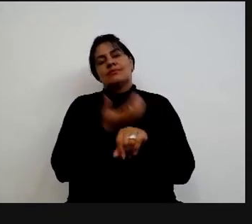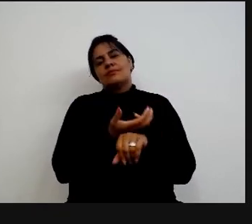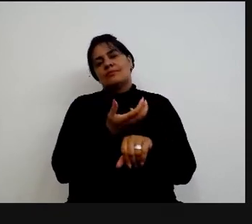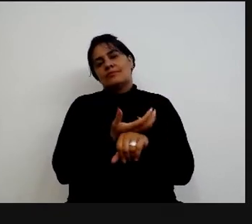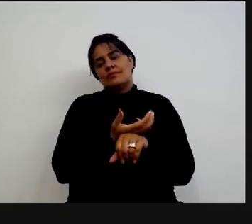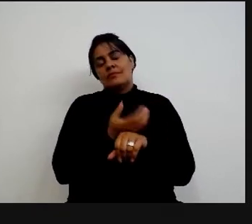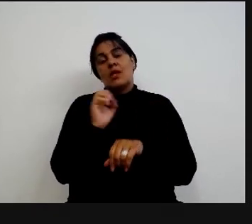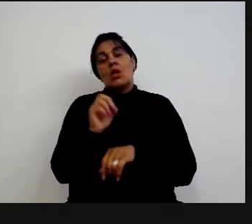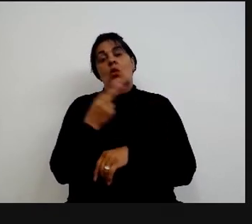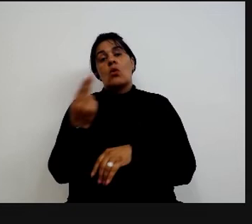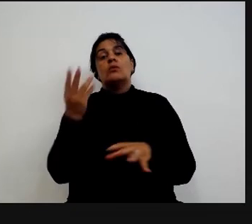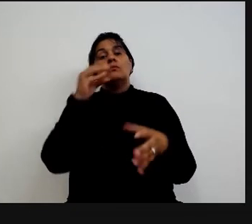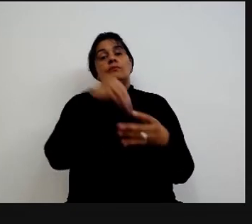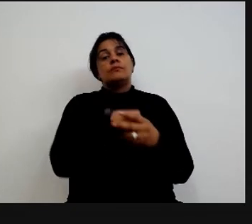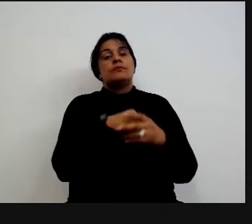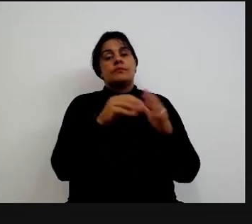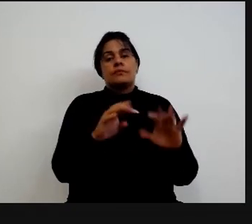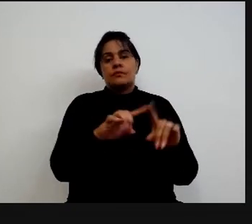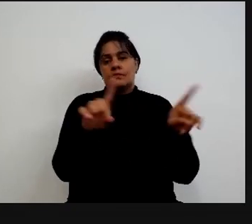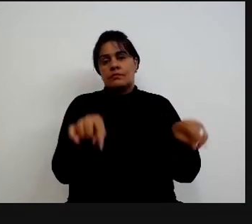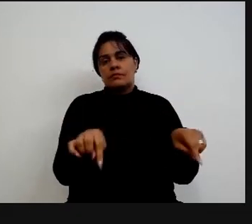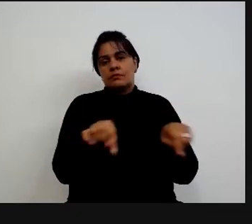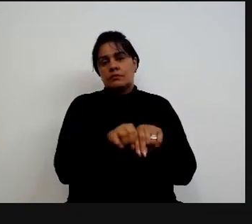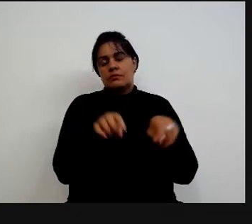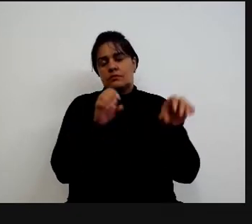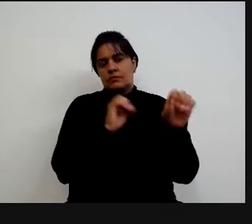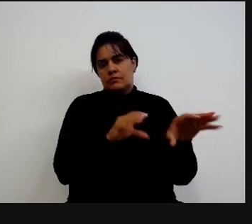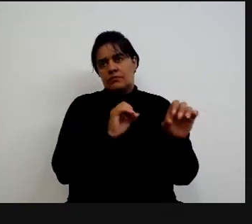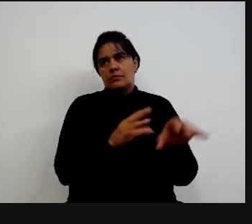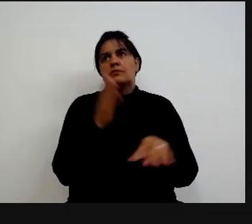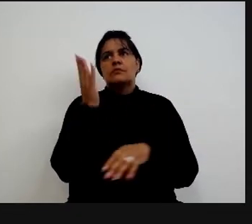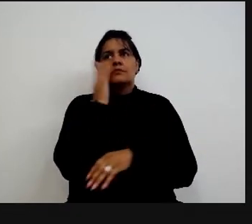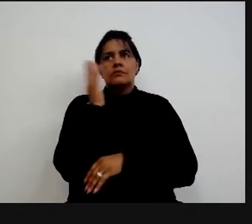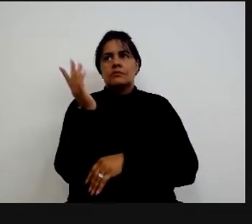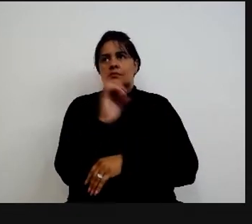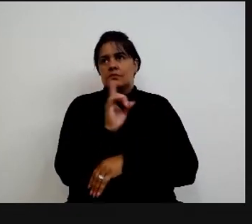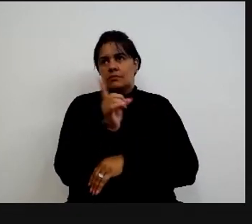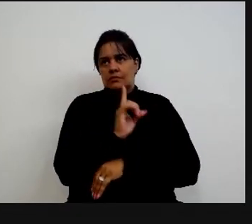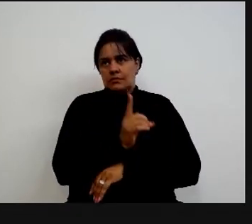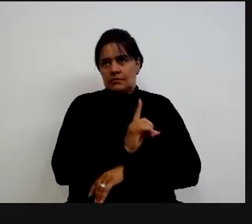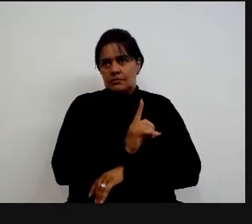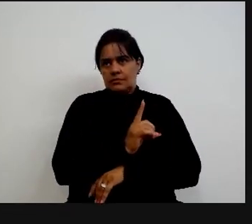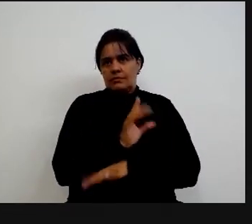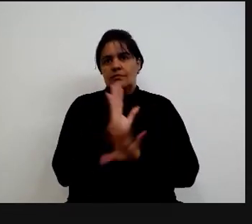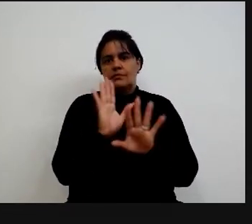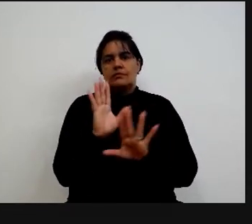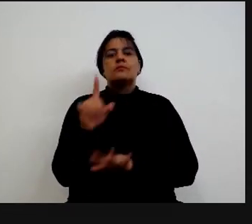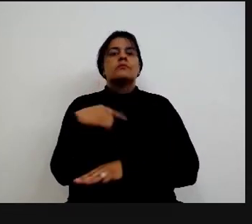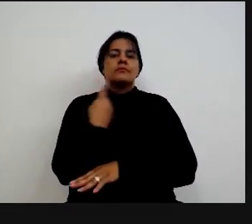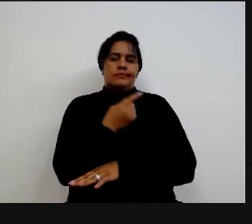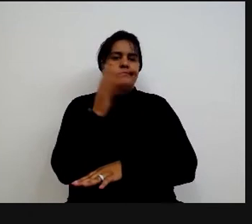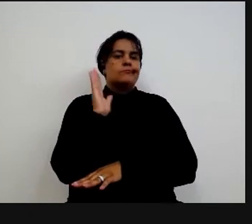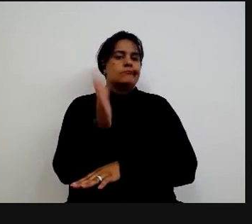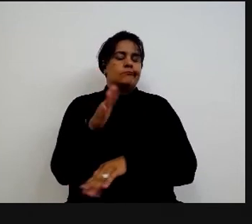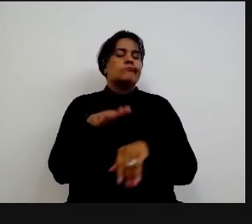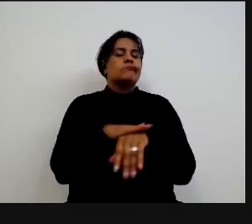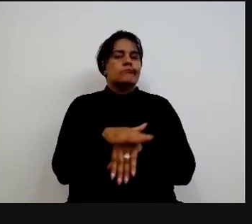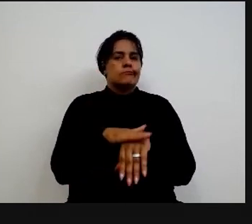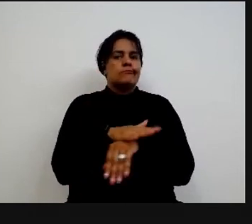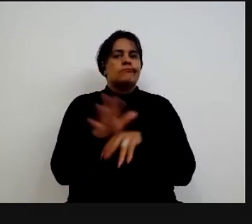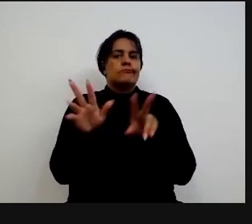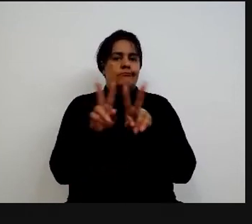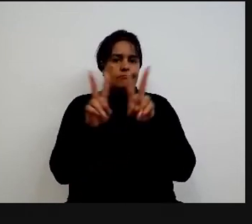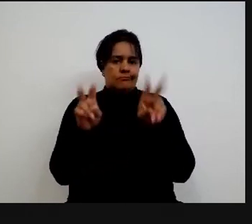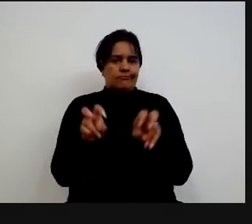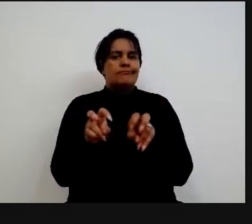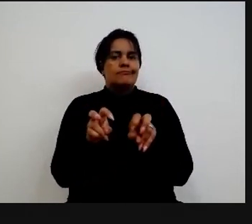inserir a tecnologia na sala de aula. Então, a gente conversou um pouquinho sobre isso, né? O nosso colega